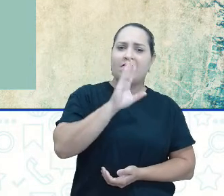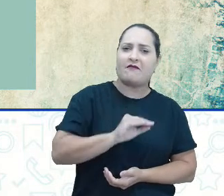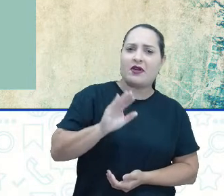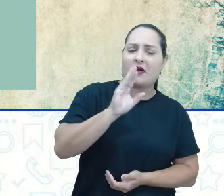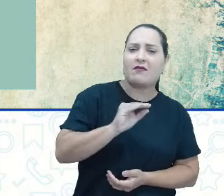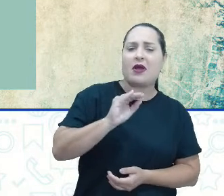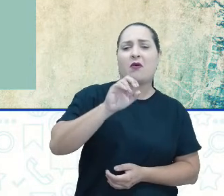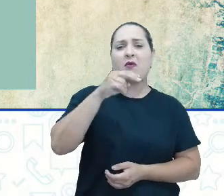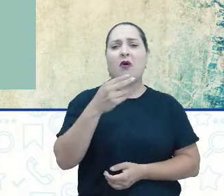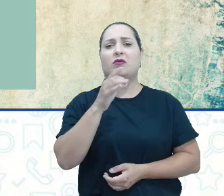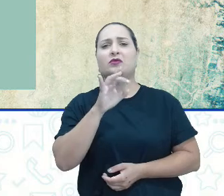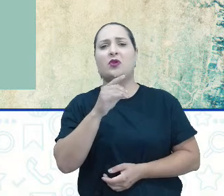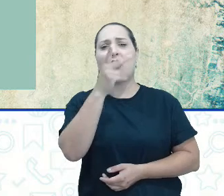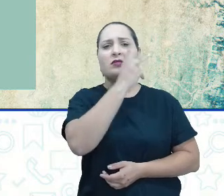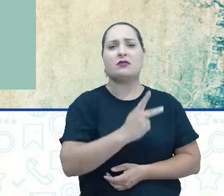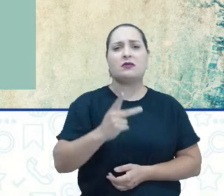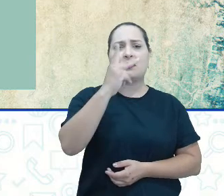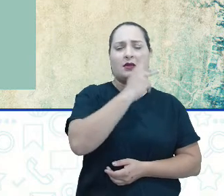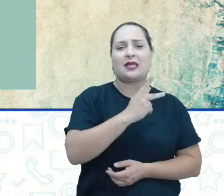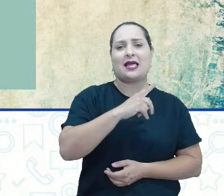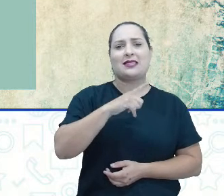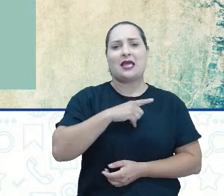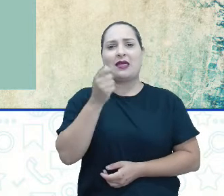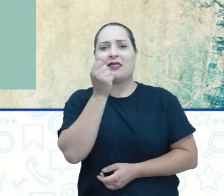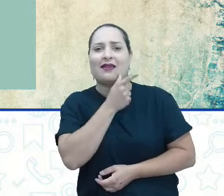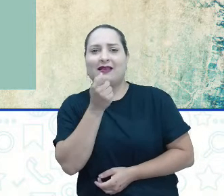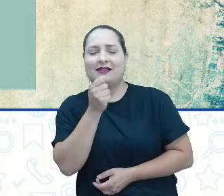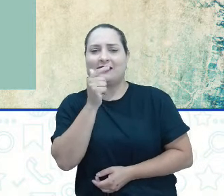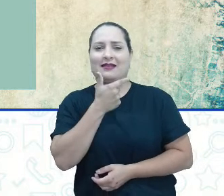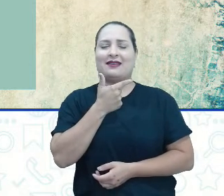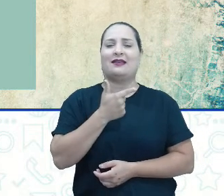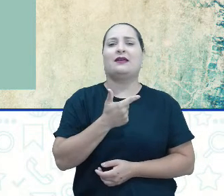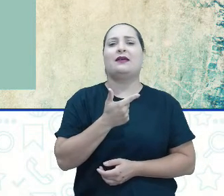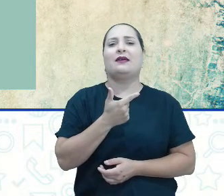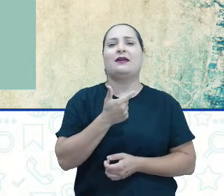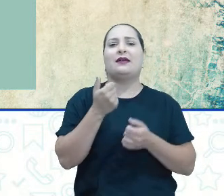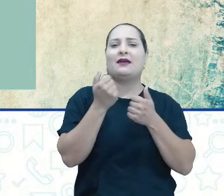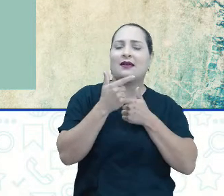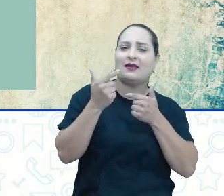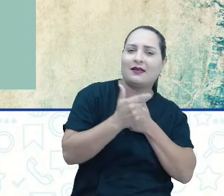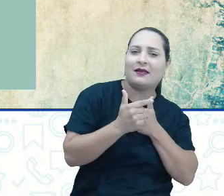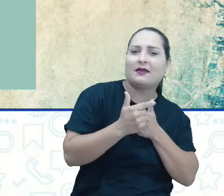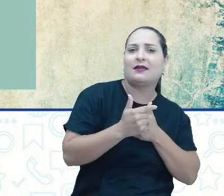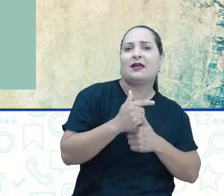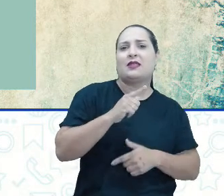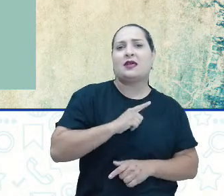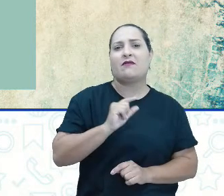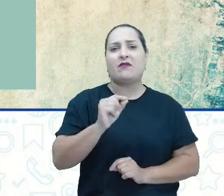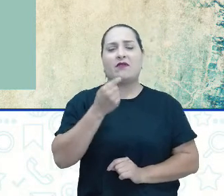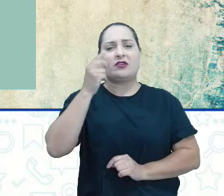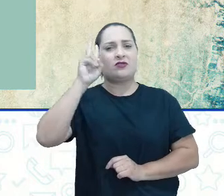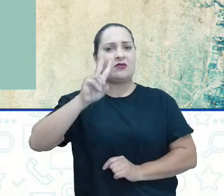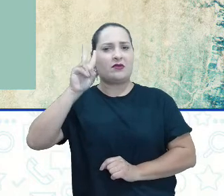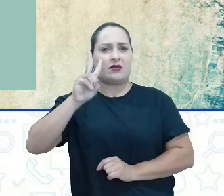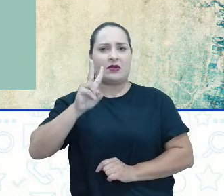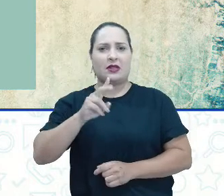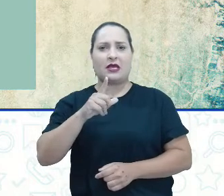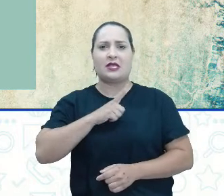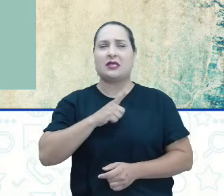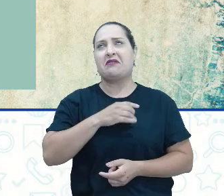geralmente com humor, emite ponto de vista sobre um acontecimento. A charge é um